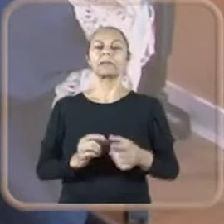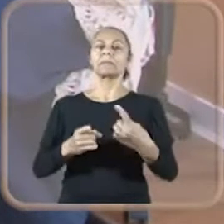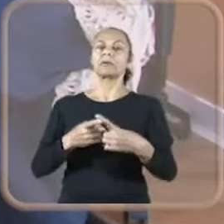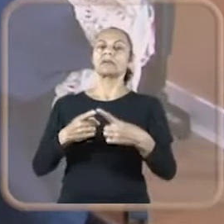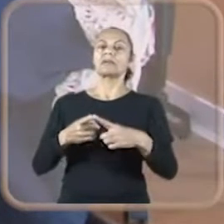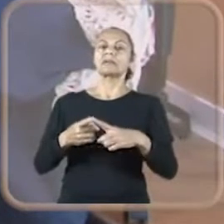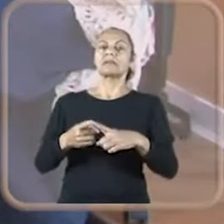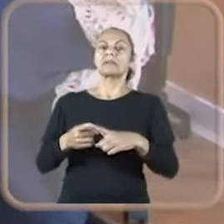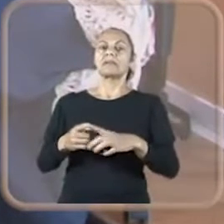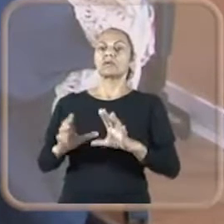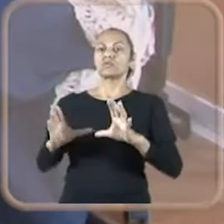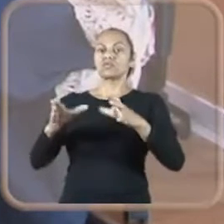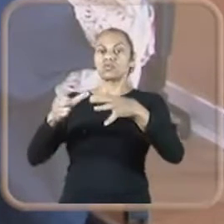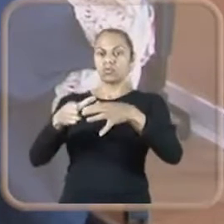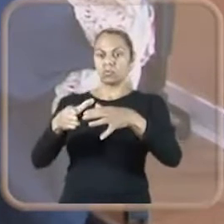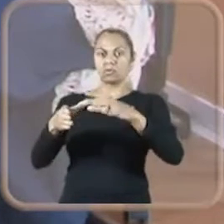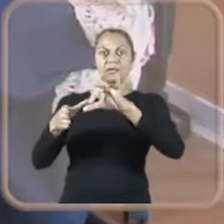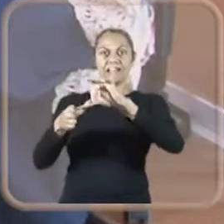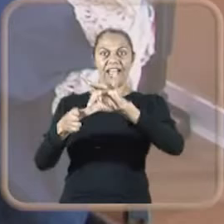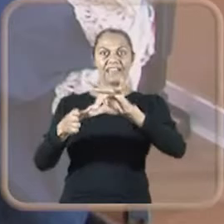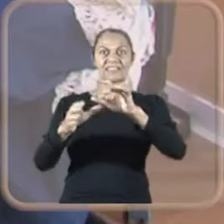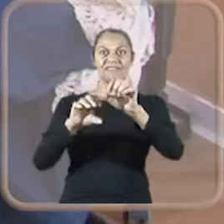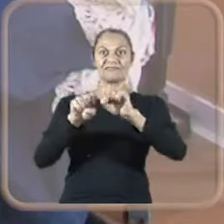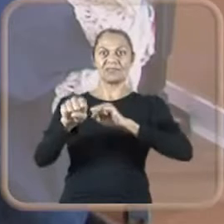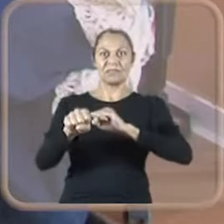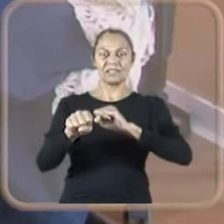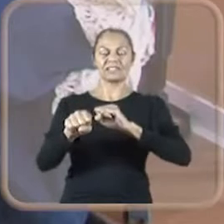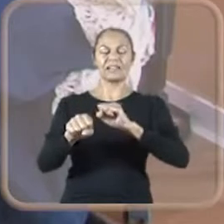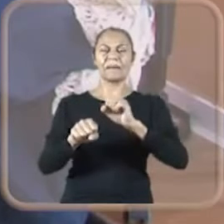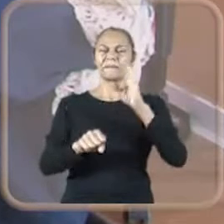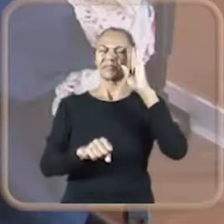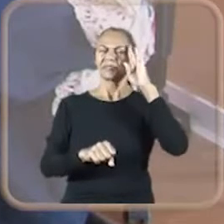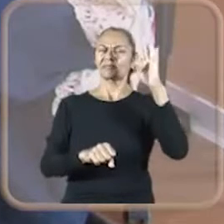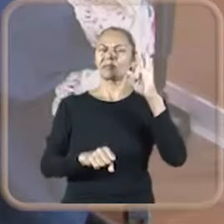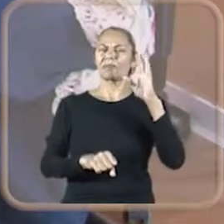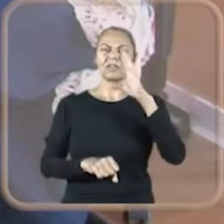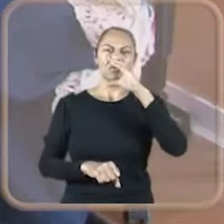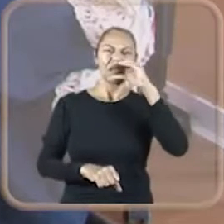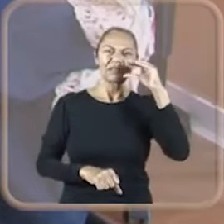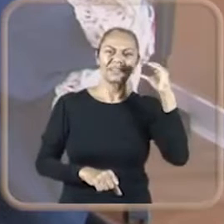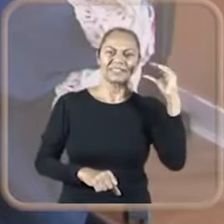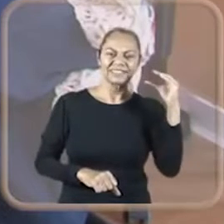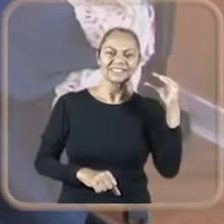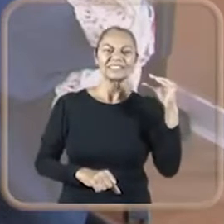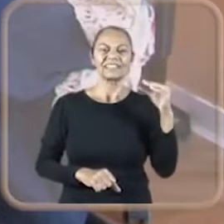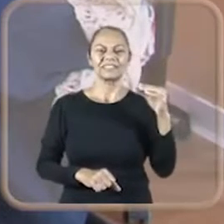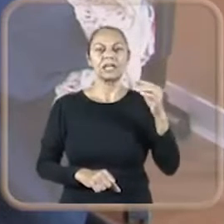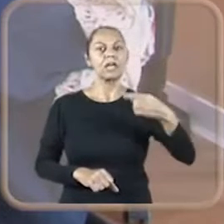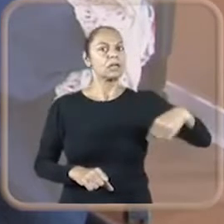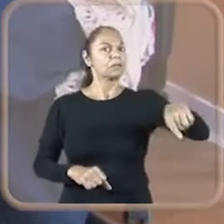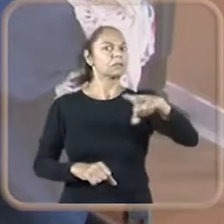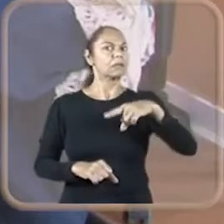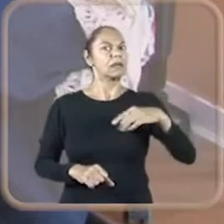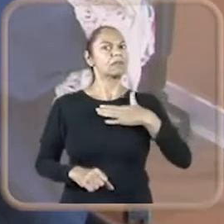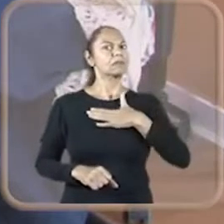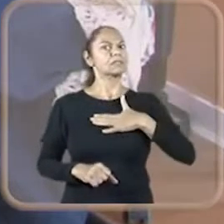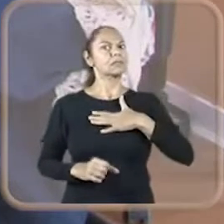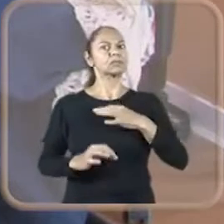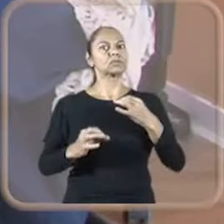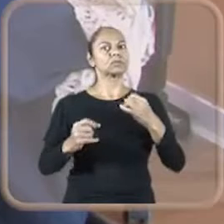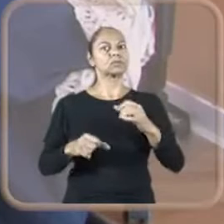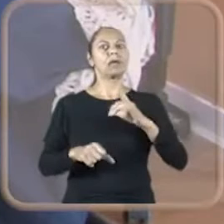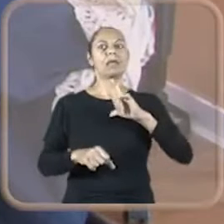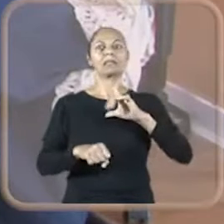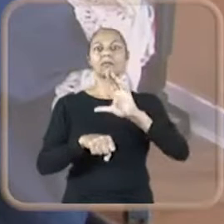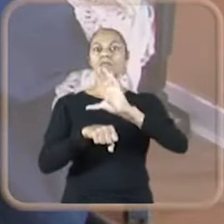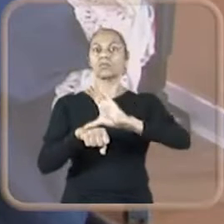significativa. A cada turma, né, que a gente via formada, principalmente os adolescentes, é claro que a gente gosta de todos,